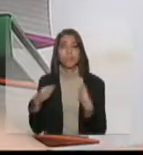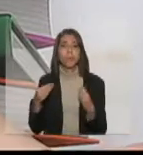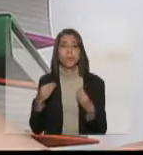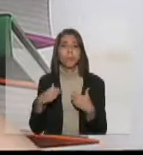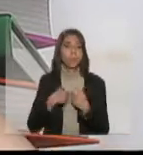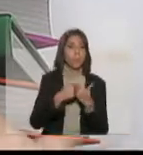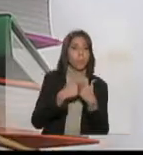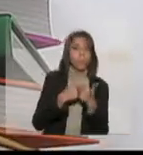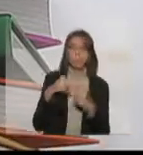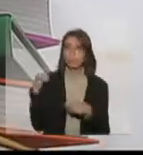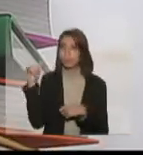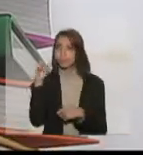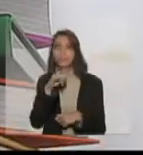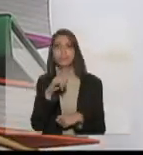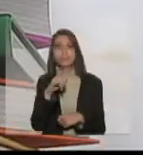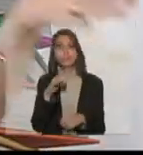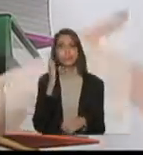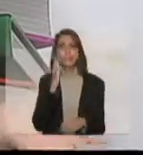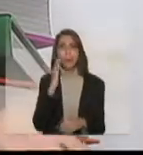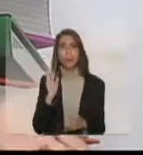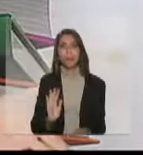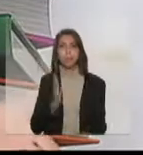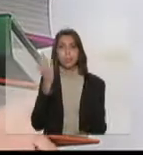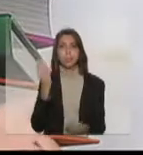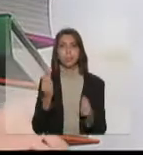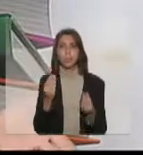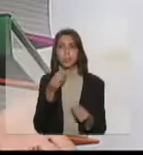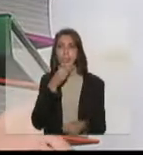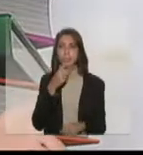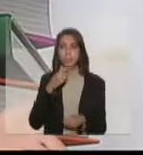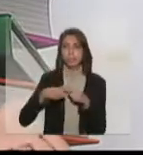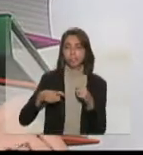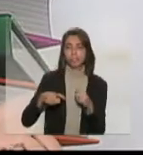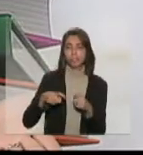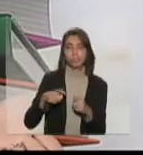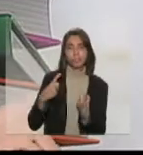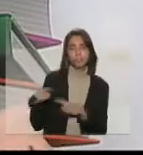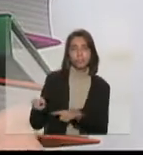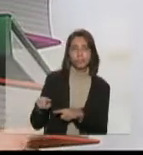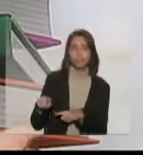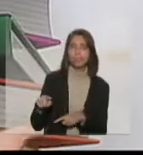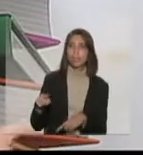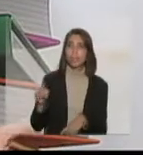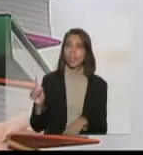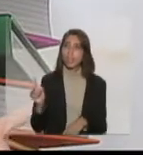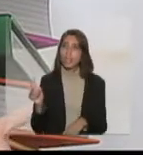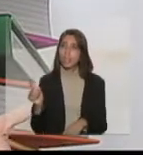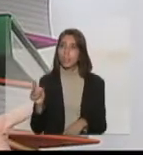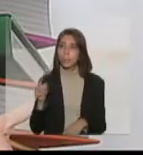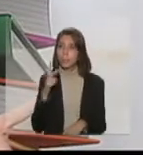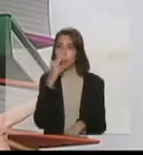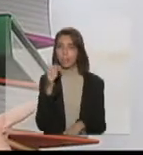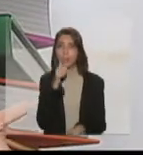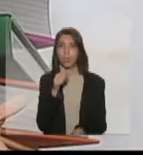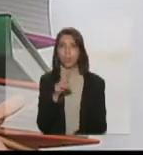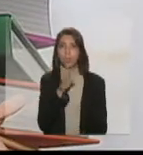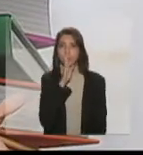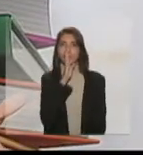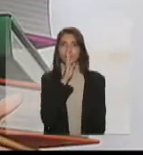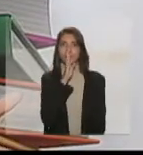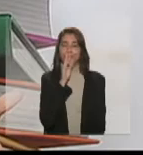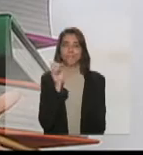sentar ao lado de alguém no avião ou sentar ao lado do ônibus que a gente está cansado de saber que acontece né ea criatura fica lá objeto e